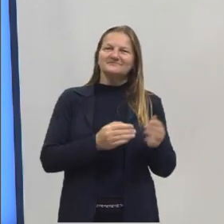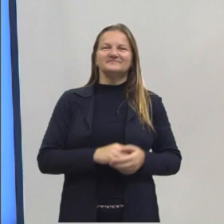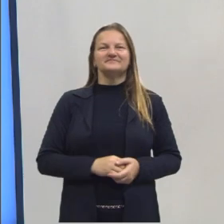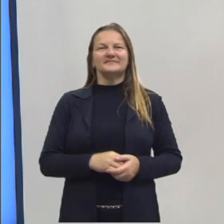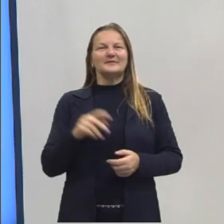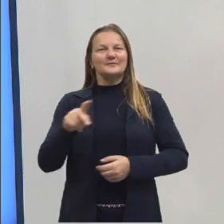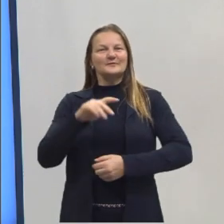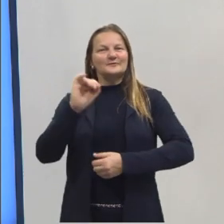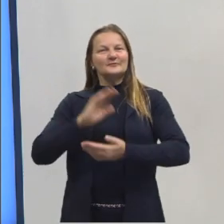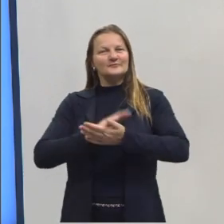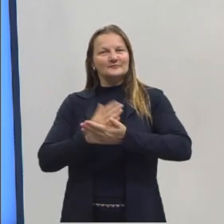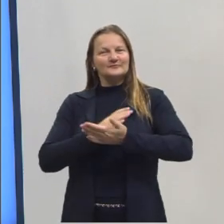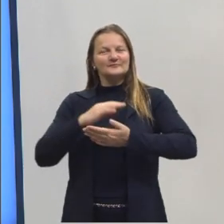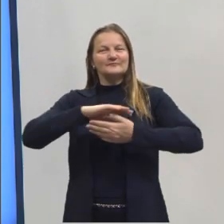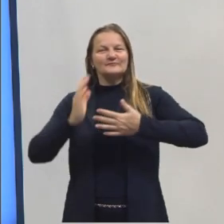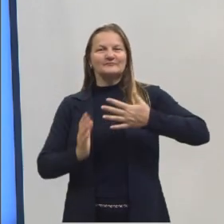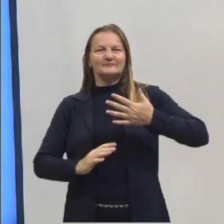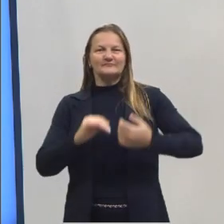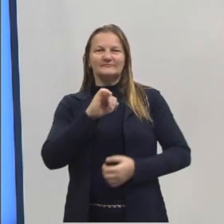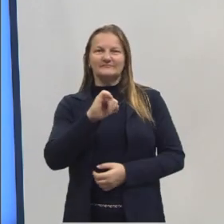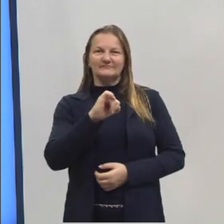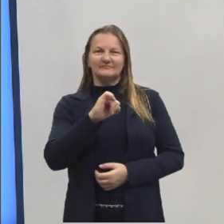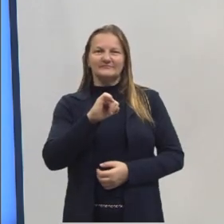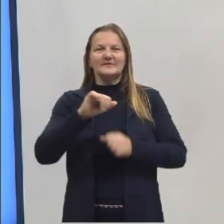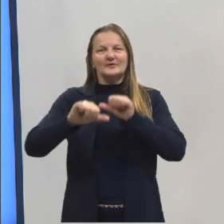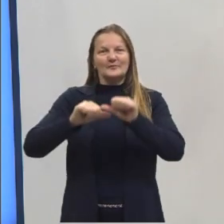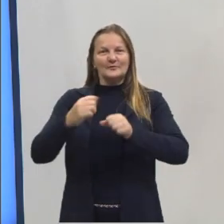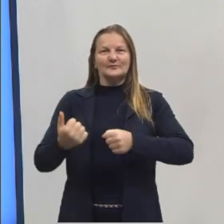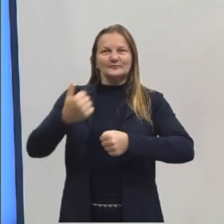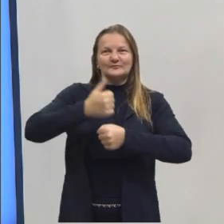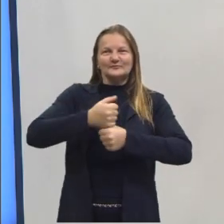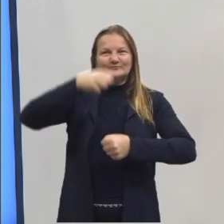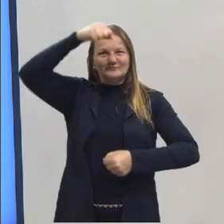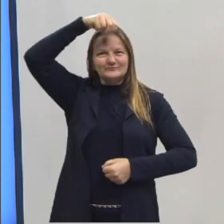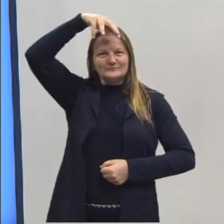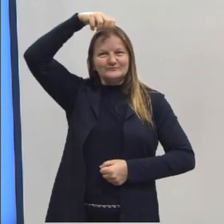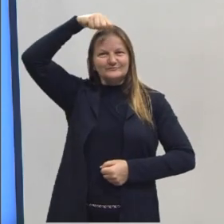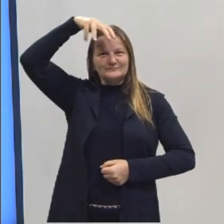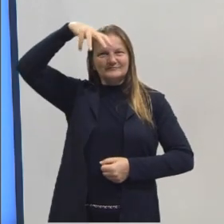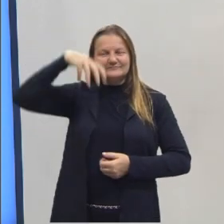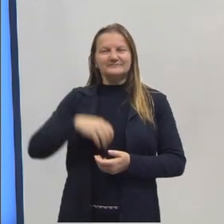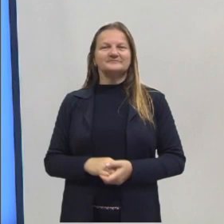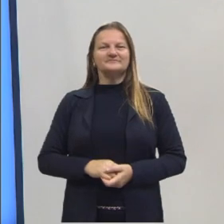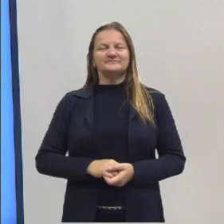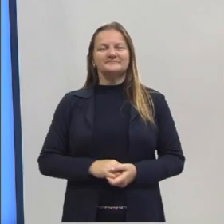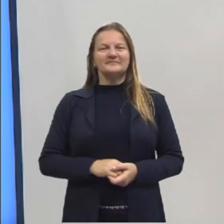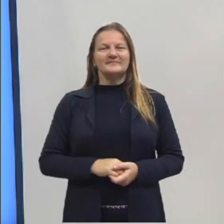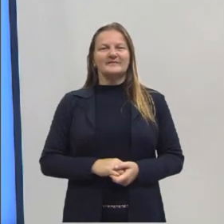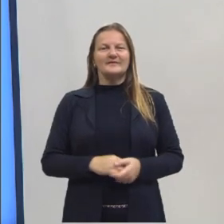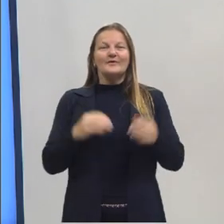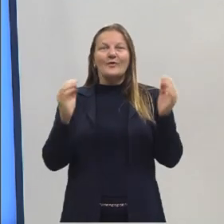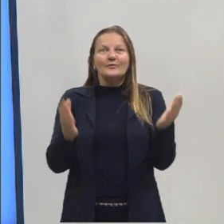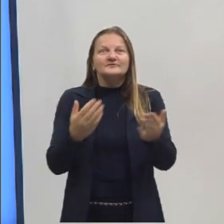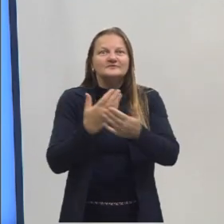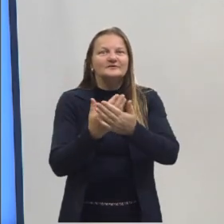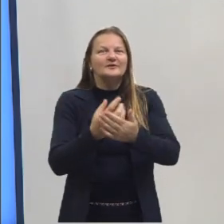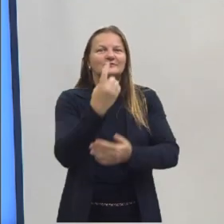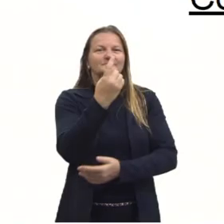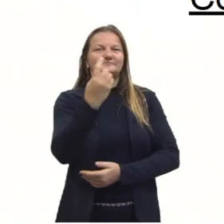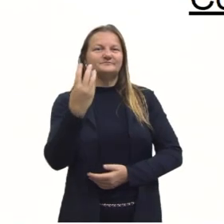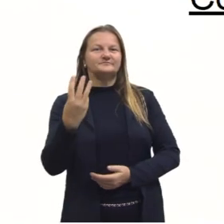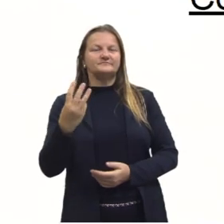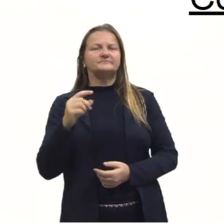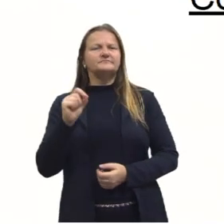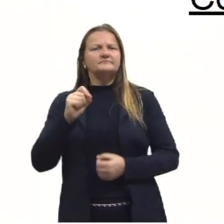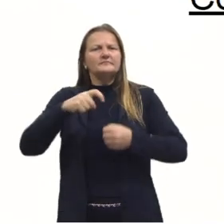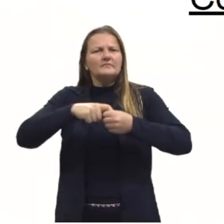nossa professora intérprete Lucinéia e depois ela vai trocar com a Suzana e hoje na nossa aula 13 a gente vai